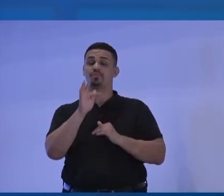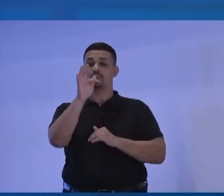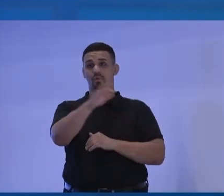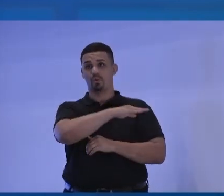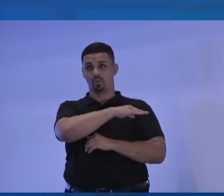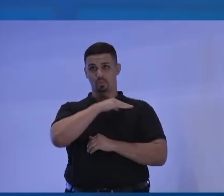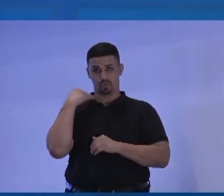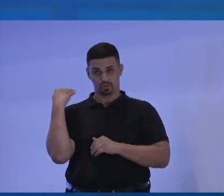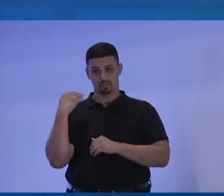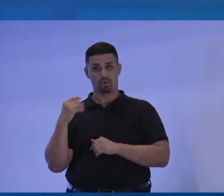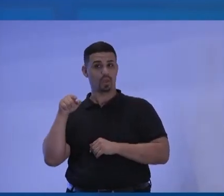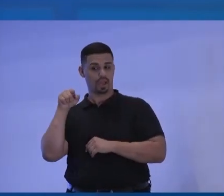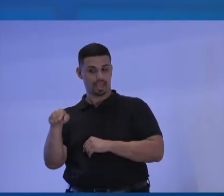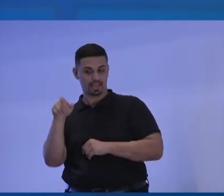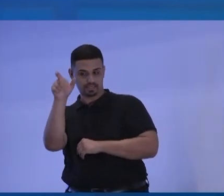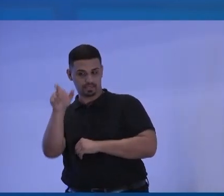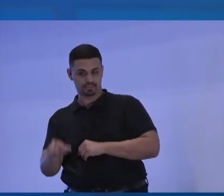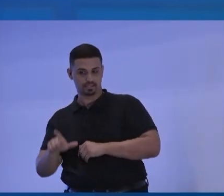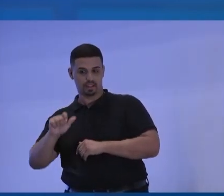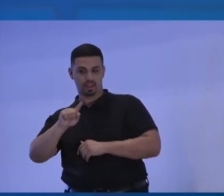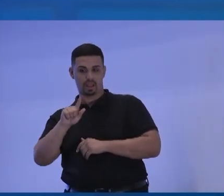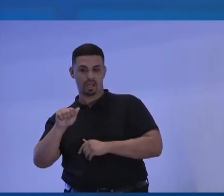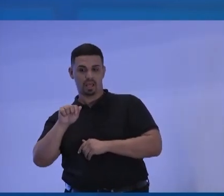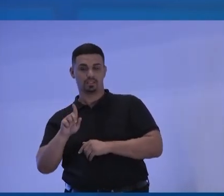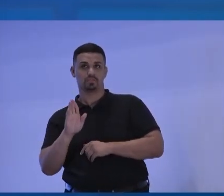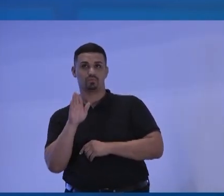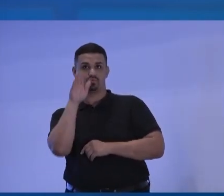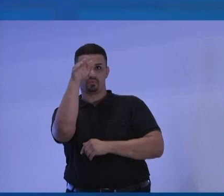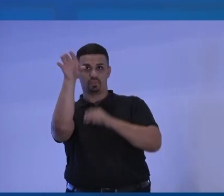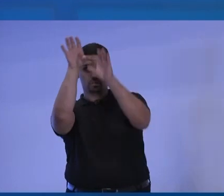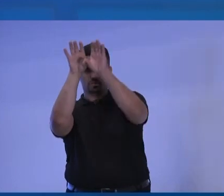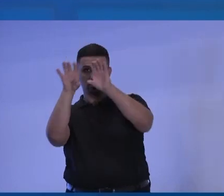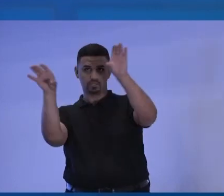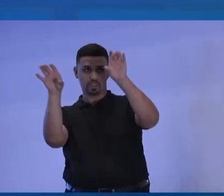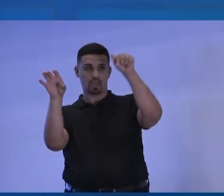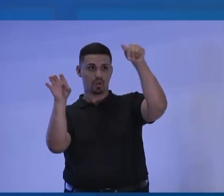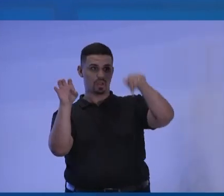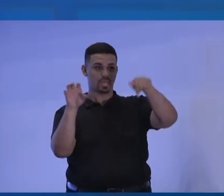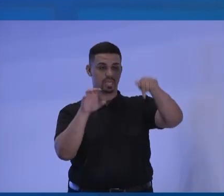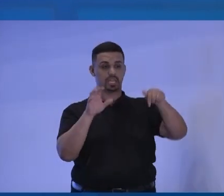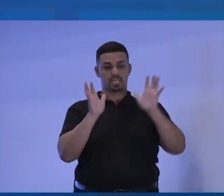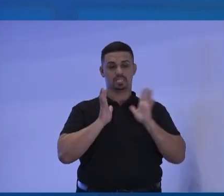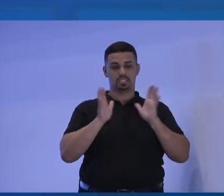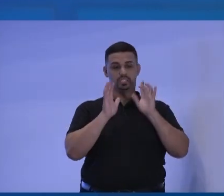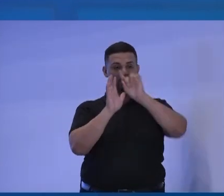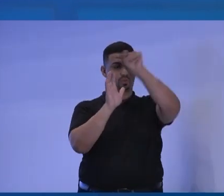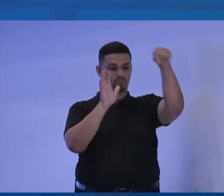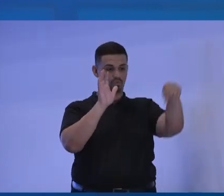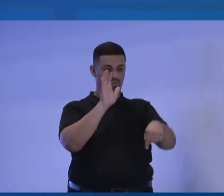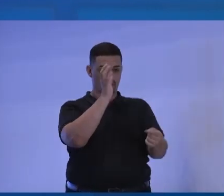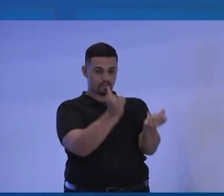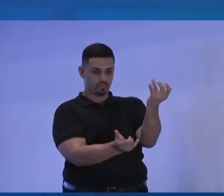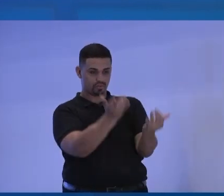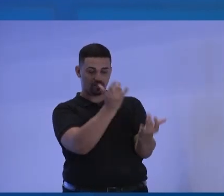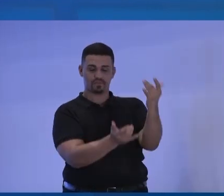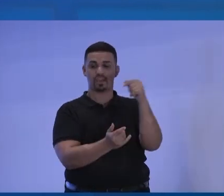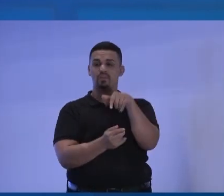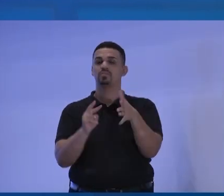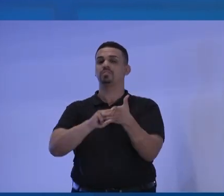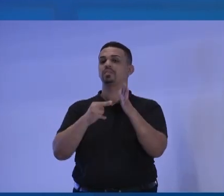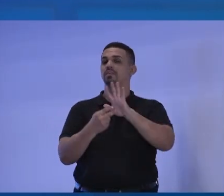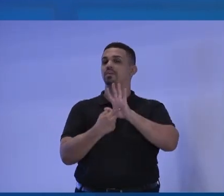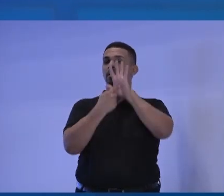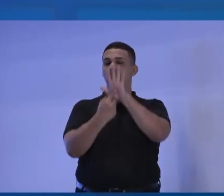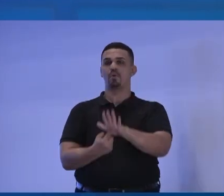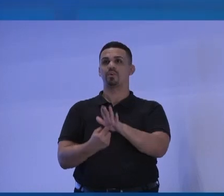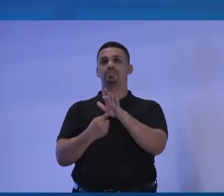vida de sofrimento, de penitência. Então, mostrando, né, que a doença sempre foi encarada como uma penitência ao longo